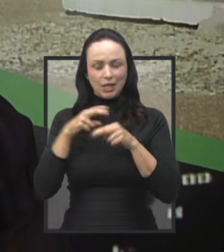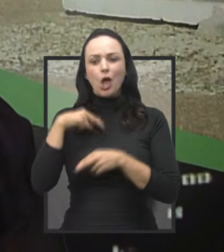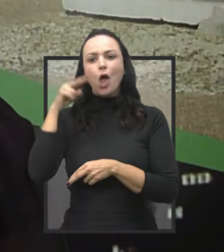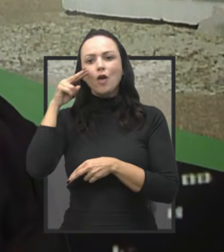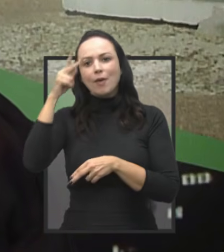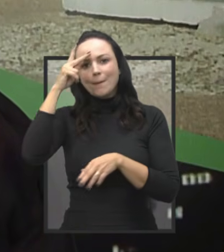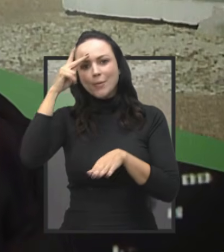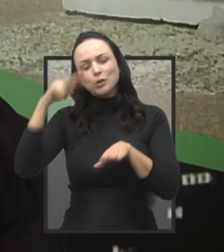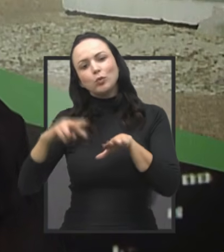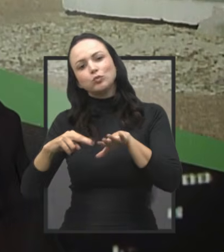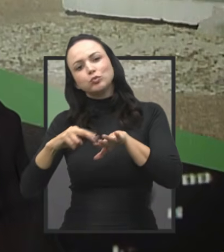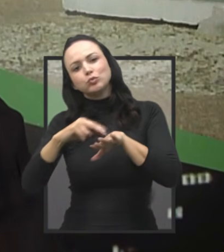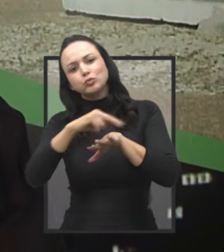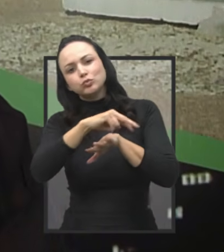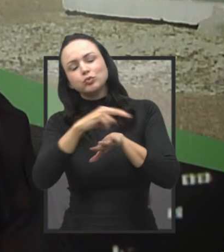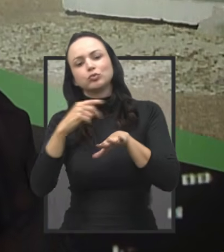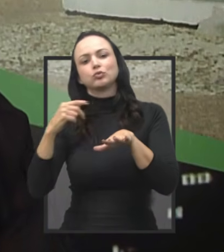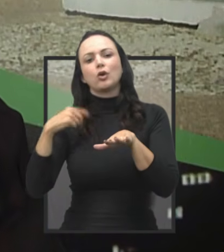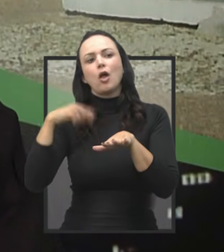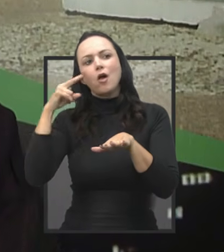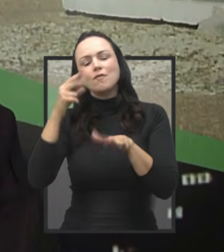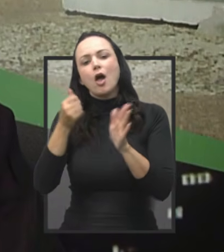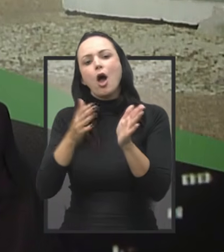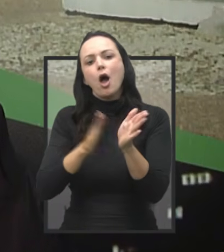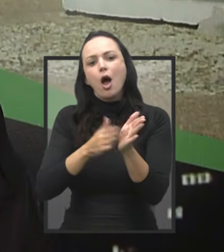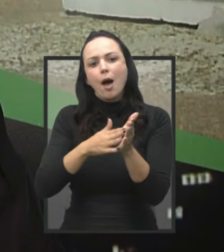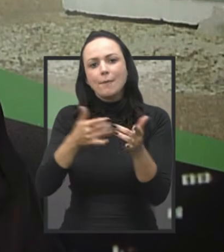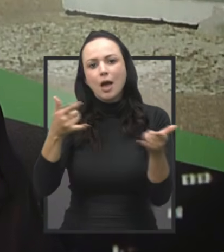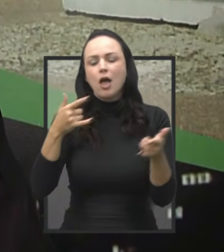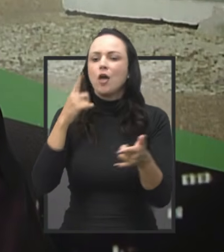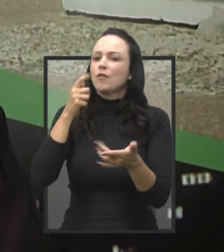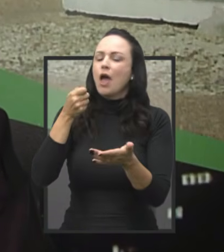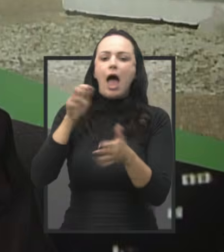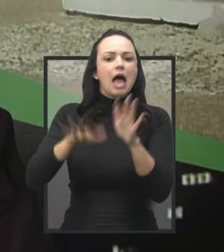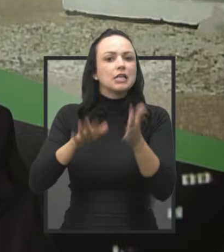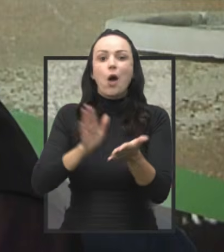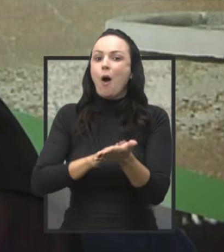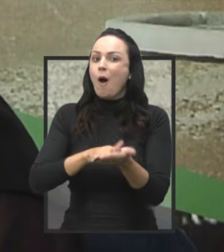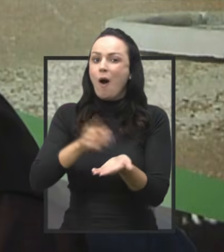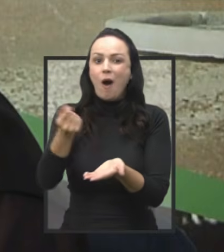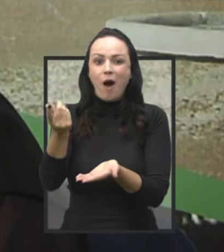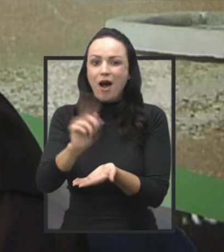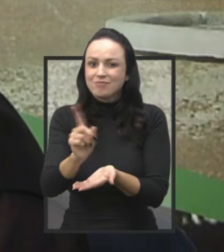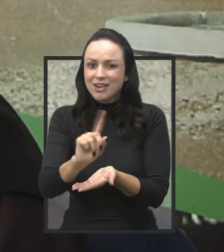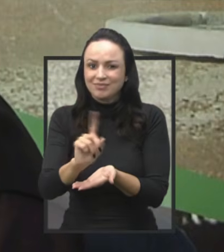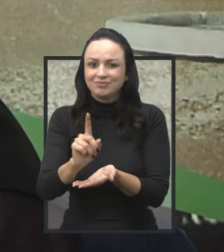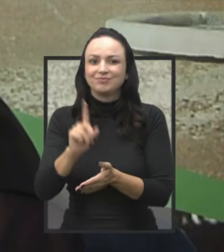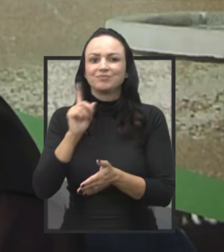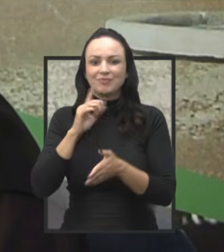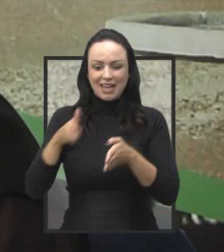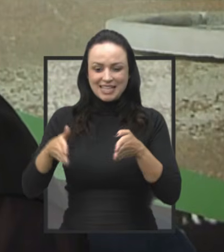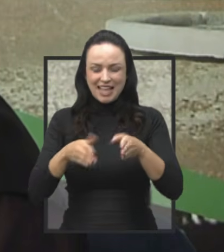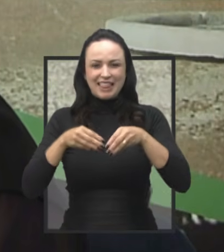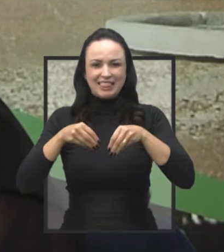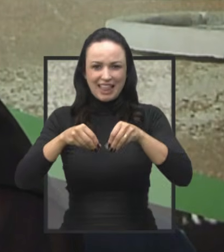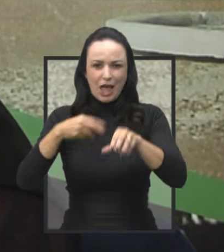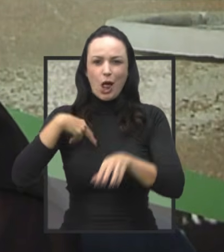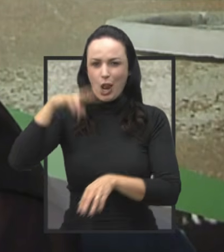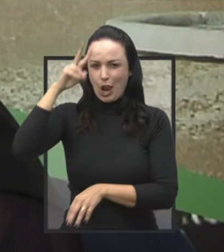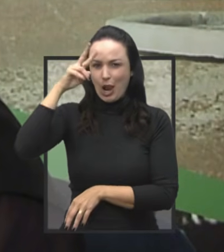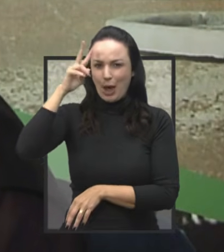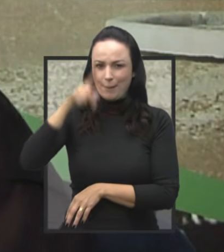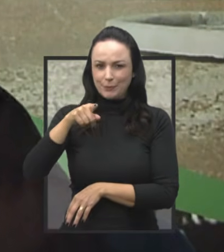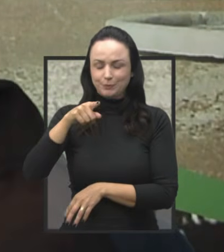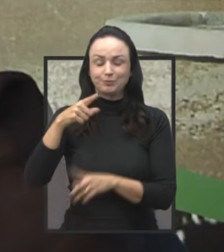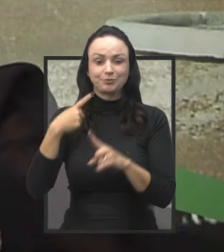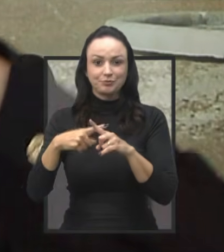tudo, eu via as pessoas subindo, eu via ele cobrando a passagem, eu via ele deixando de cobrar a passagem. Mesmo em estrada de terra, que a gente lembra muito dessa estrada de